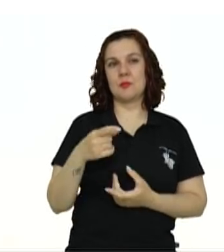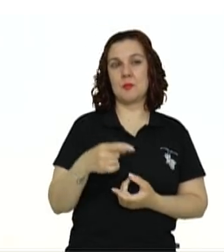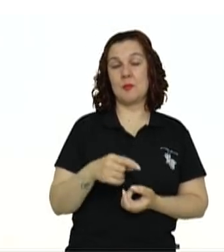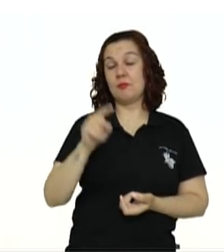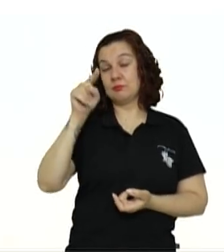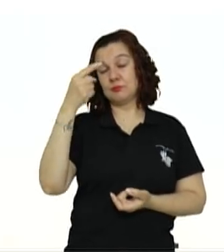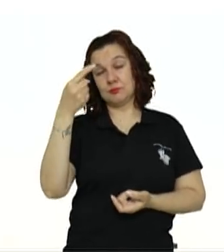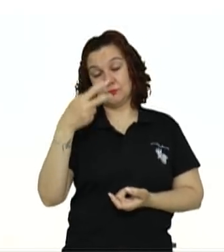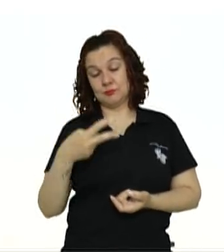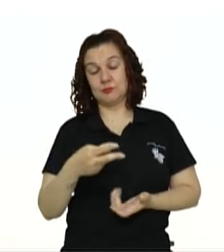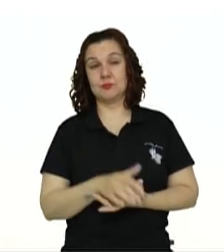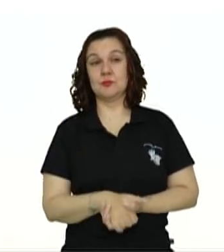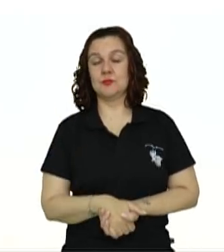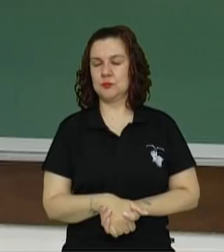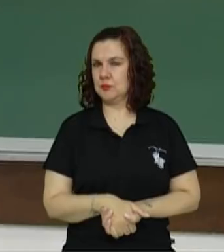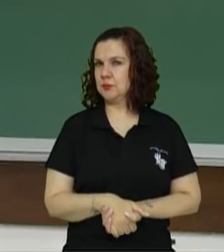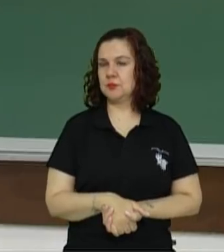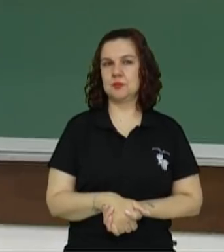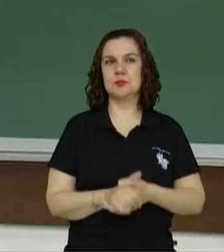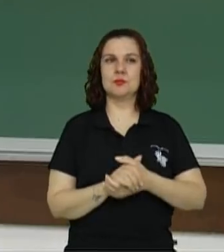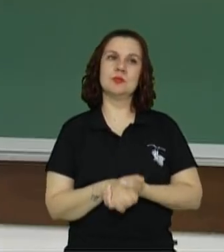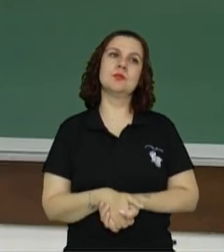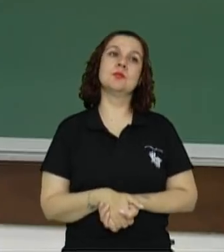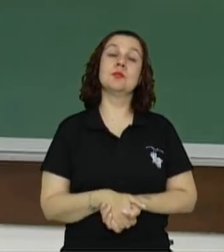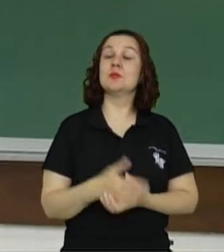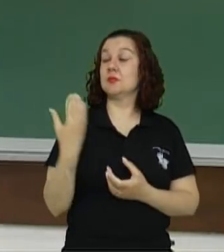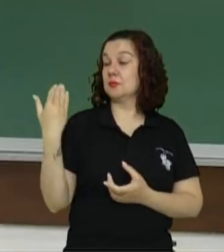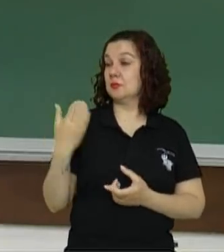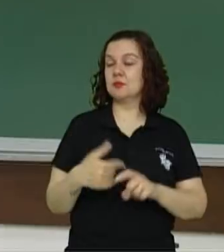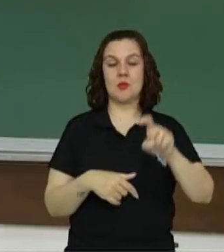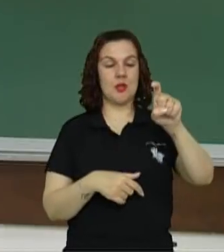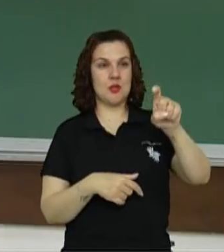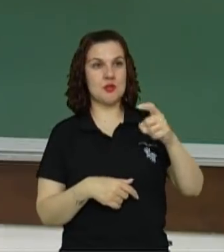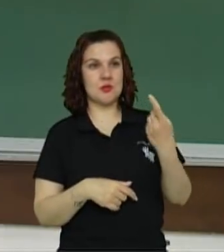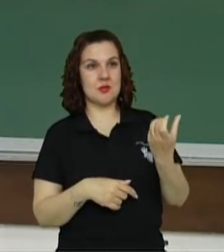x sobre 160 igual a 1 sobre 2.